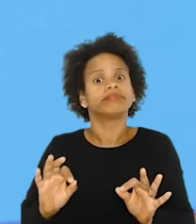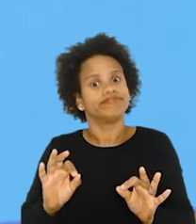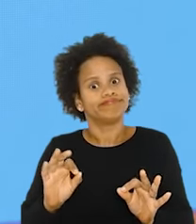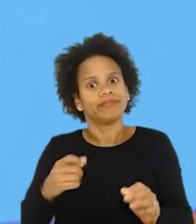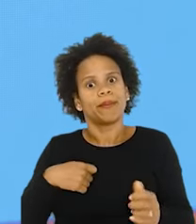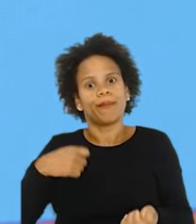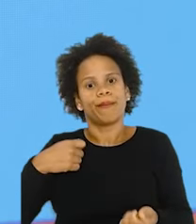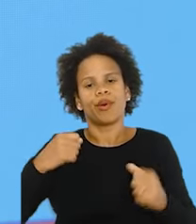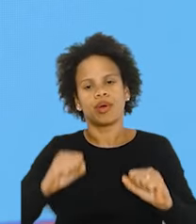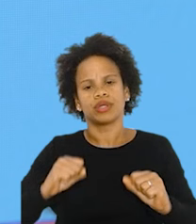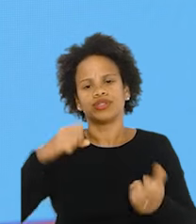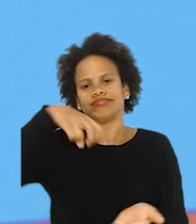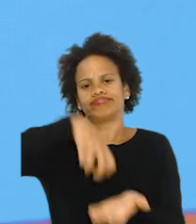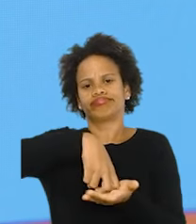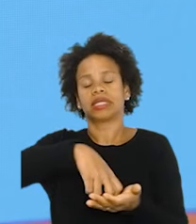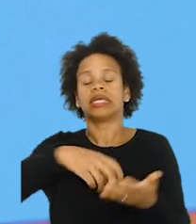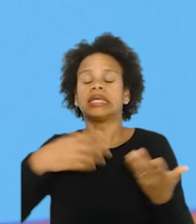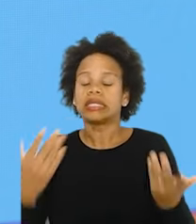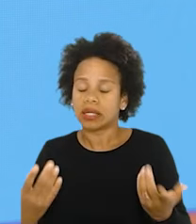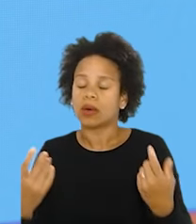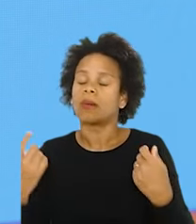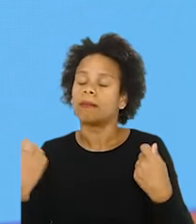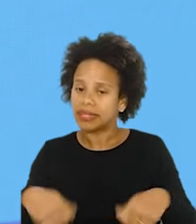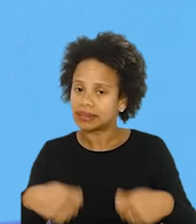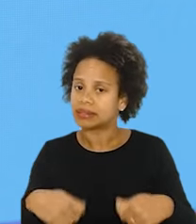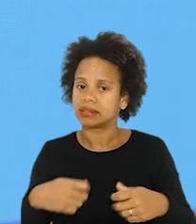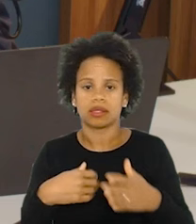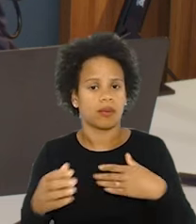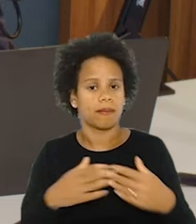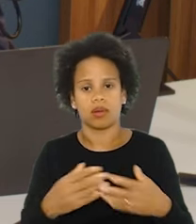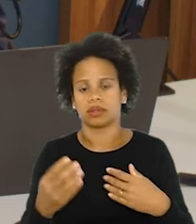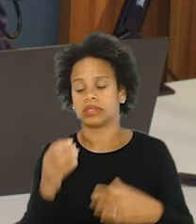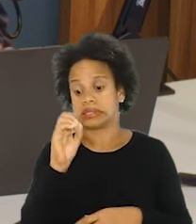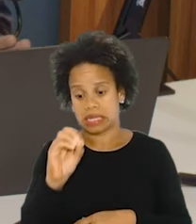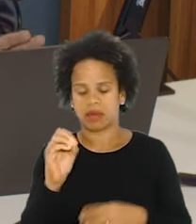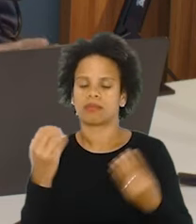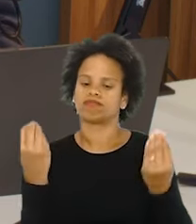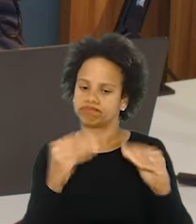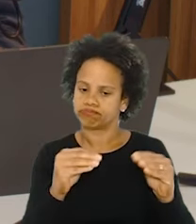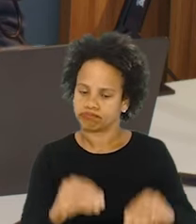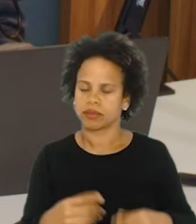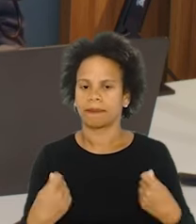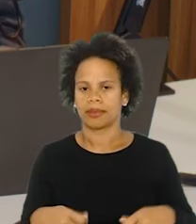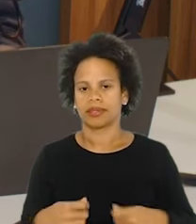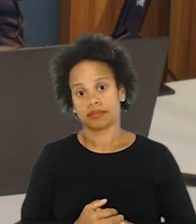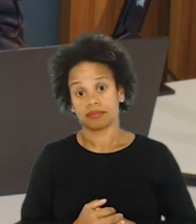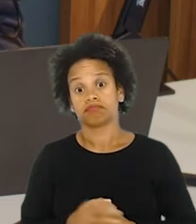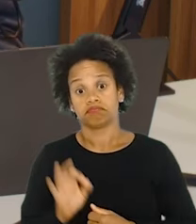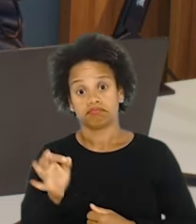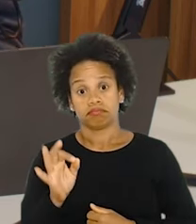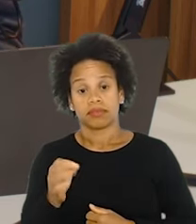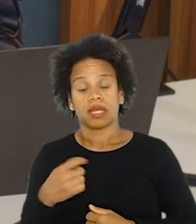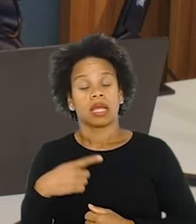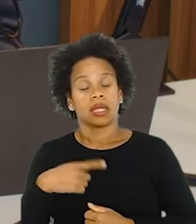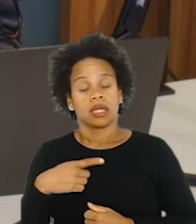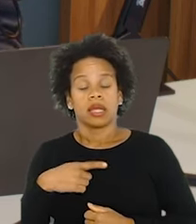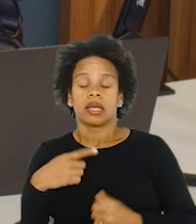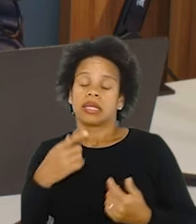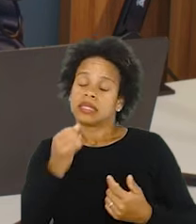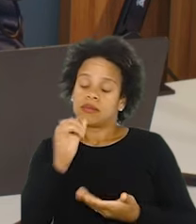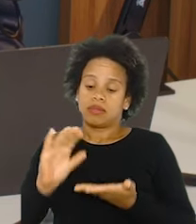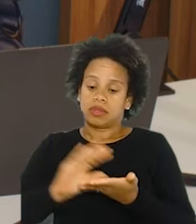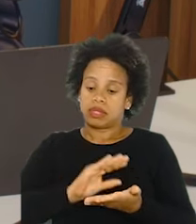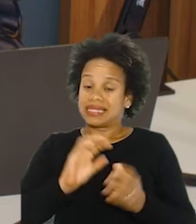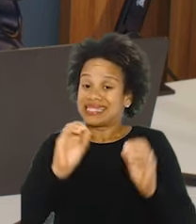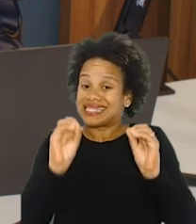Não deixe eh de declarar mesmo estando zerado a sua empresa Entendi então nós temos esse exemplo do faturamento zero vamos dizer assim e